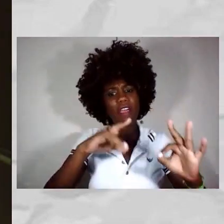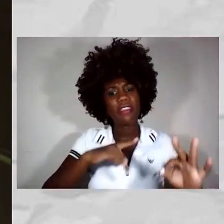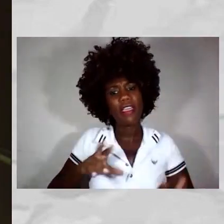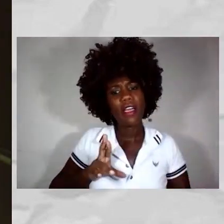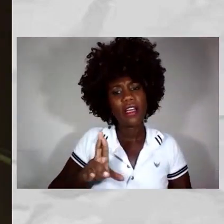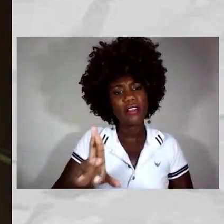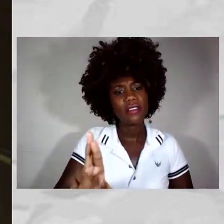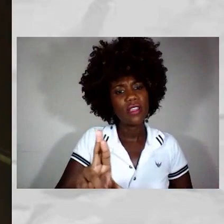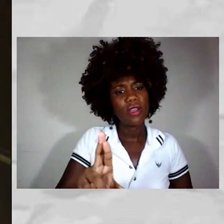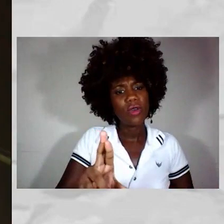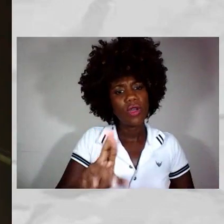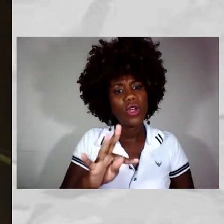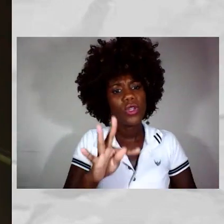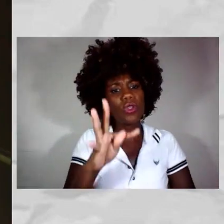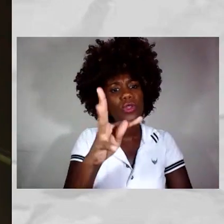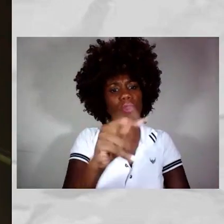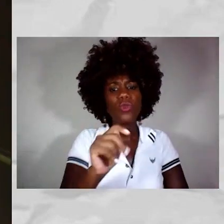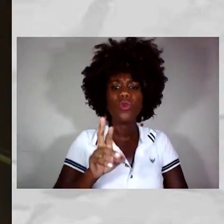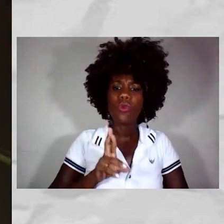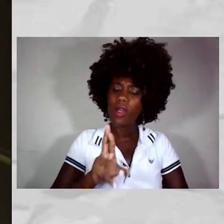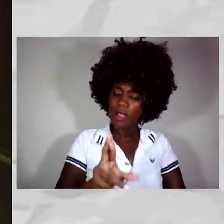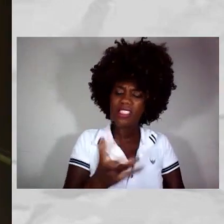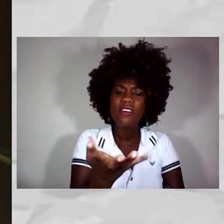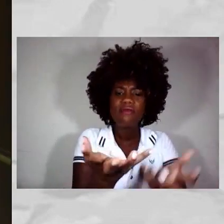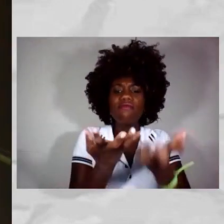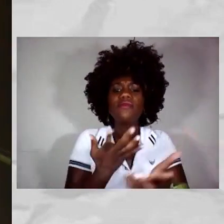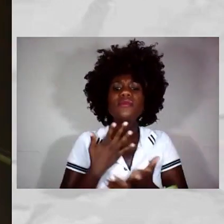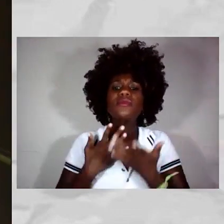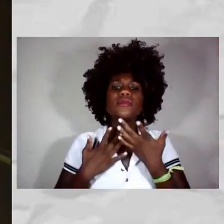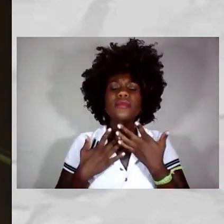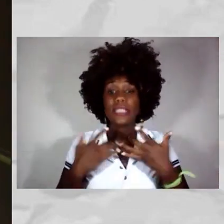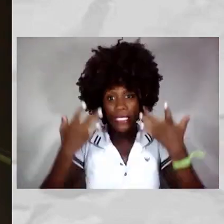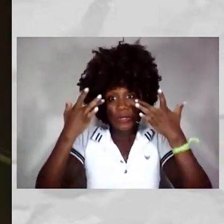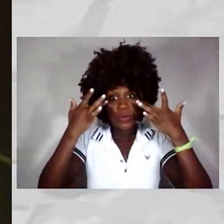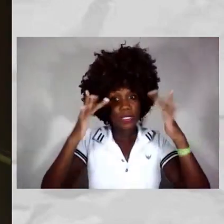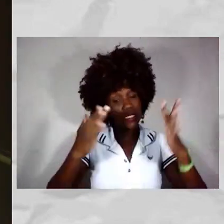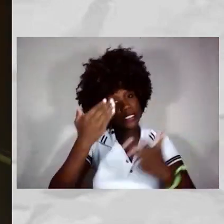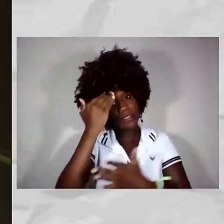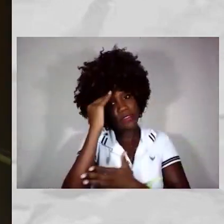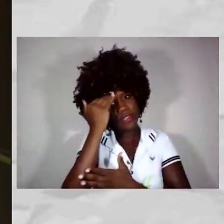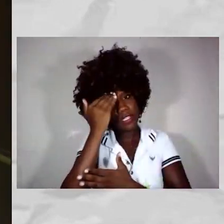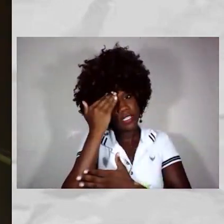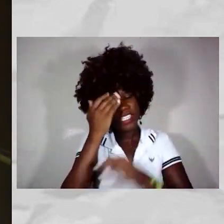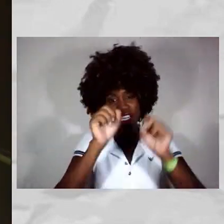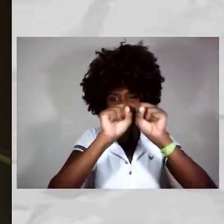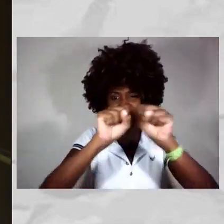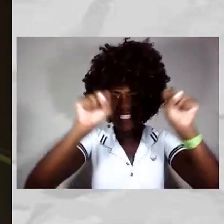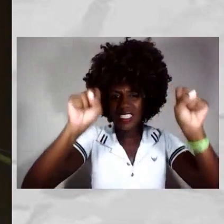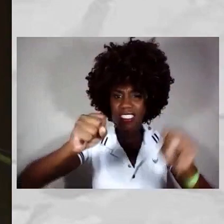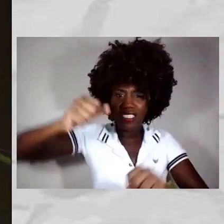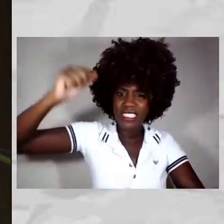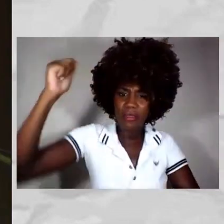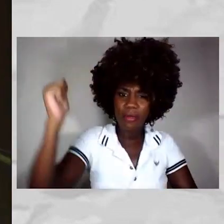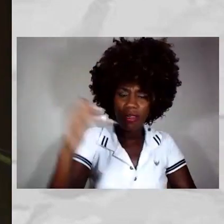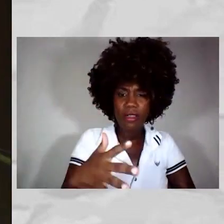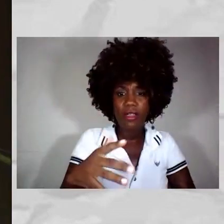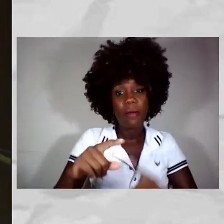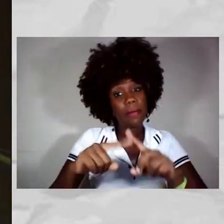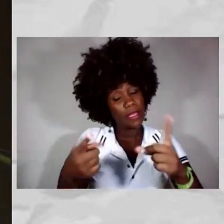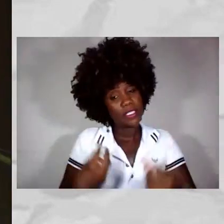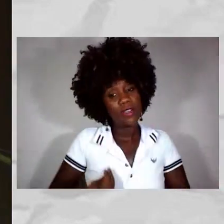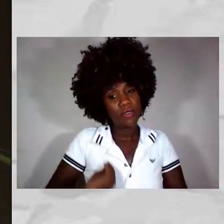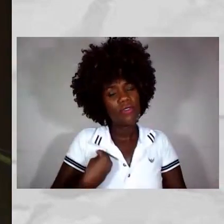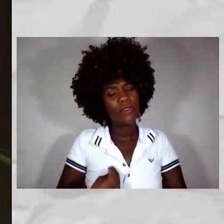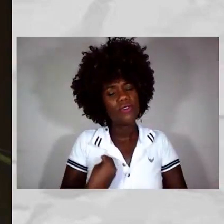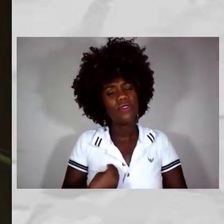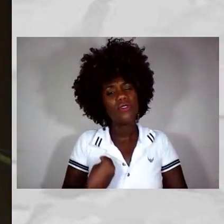nada como tudo quando a razão é querer. Não sei se vou compreender esse sistema fadado, mas vou estar de um bom